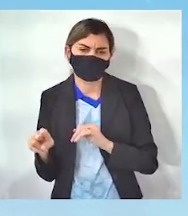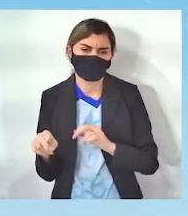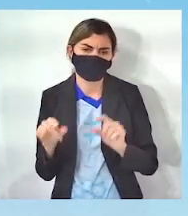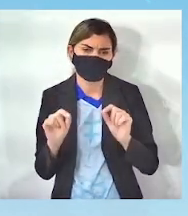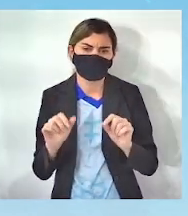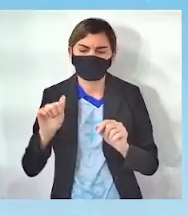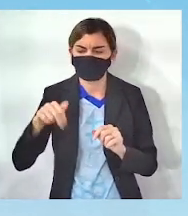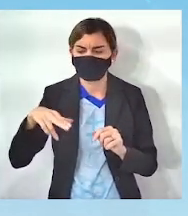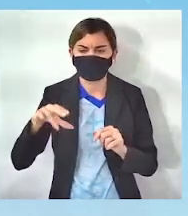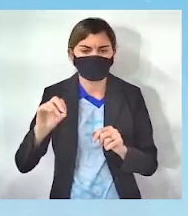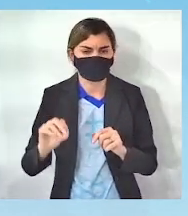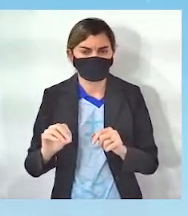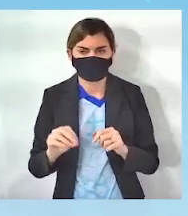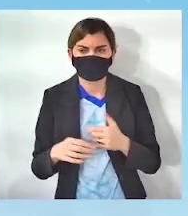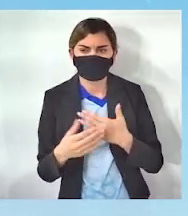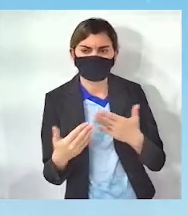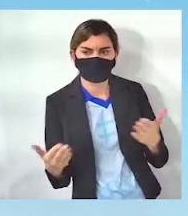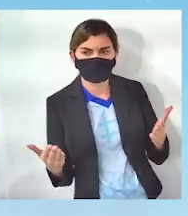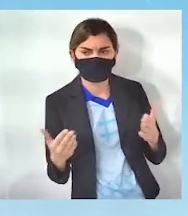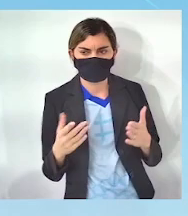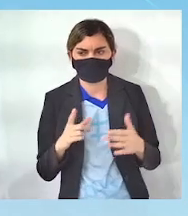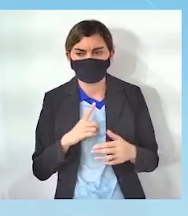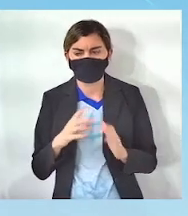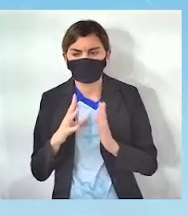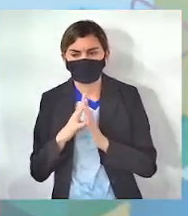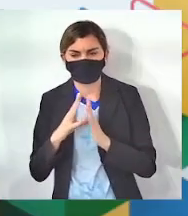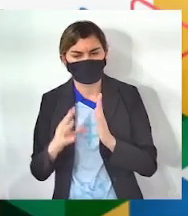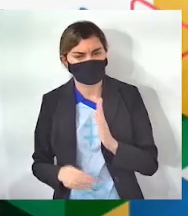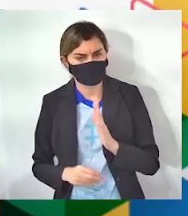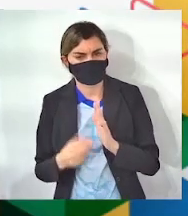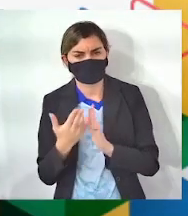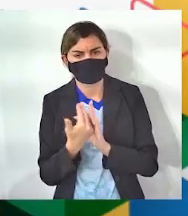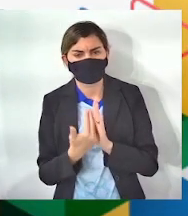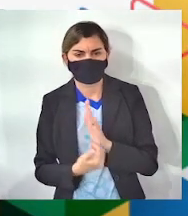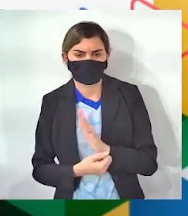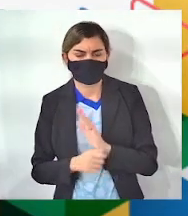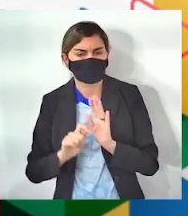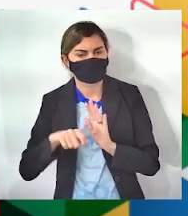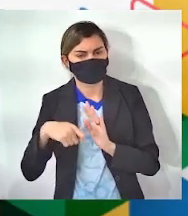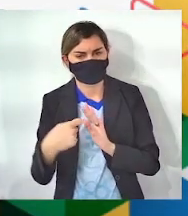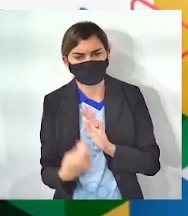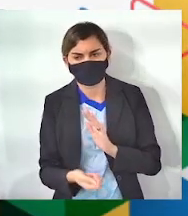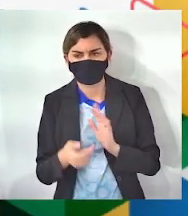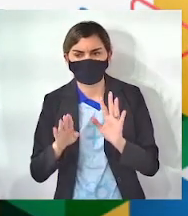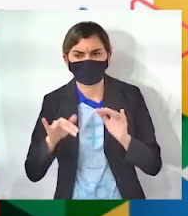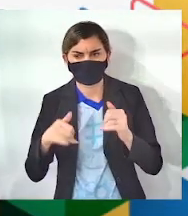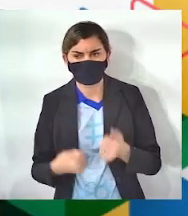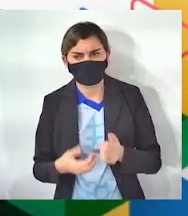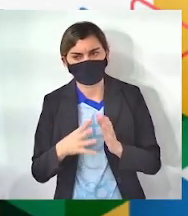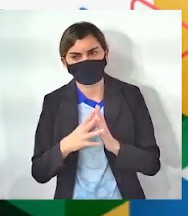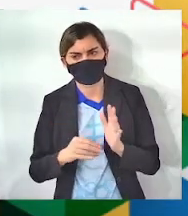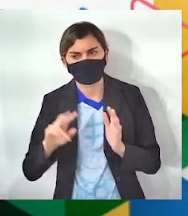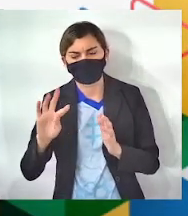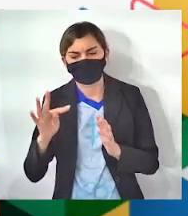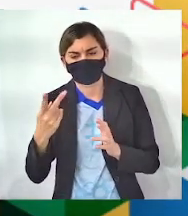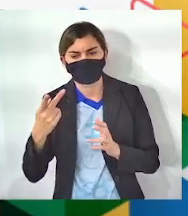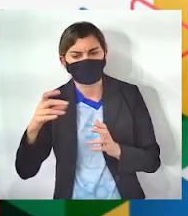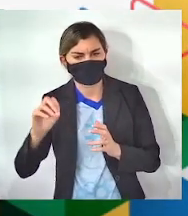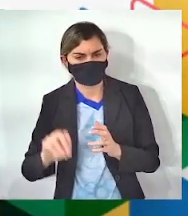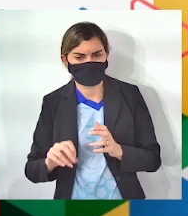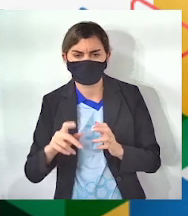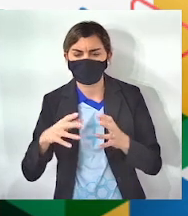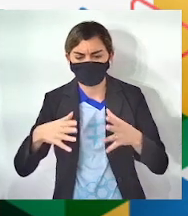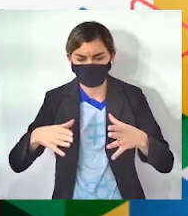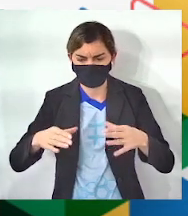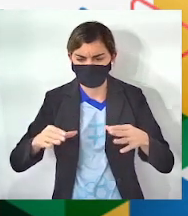de ânions. Então, esse é um modelo ou um desenho que simboliza muito bem o modelo de Thomson. Então, um pudim,